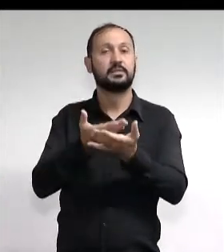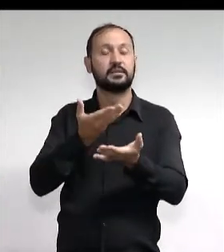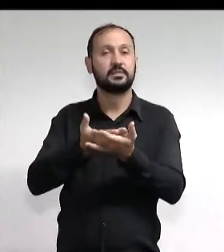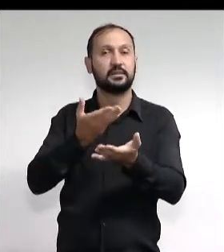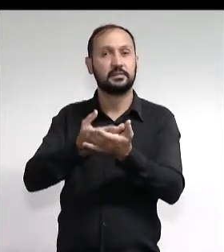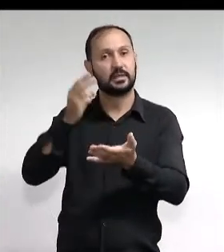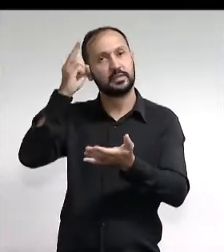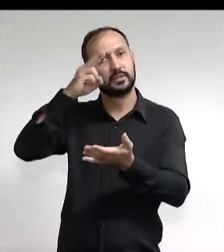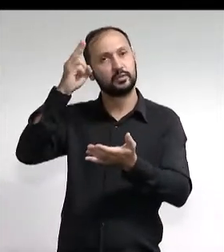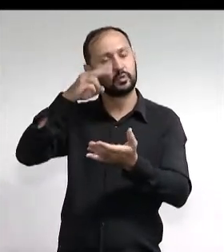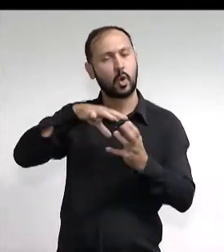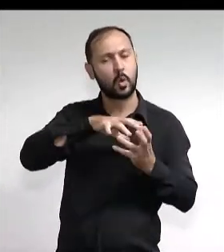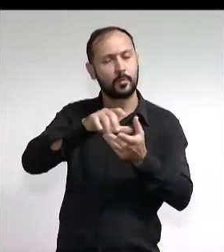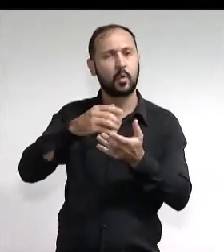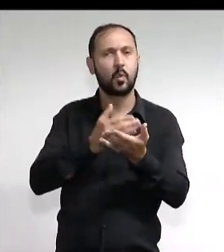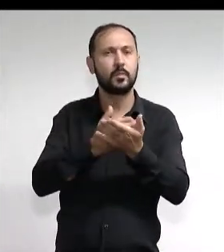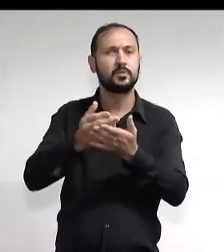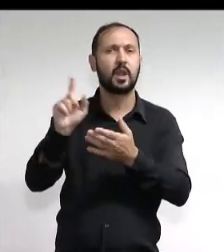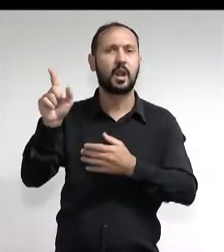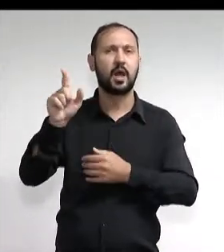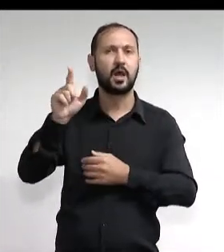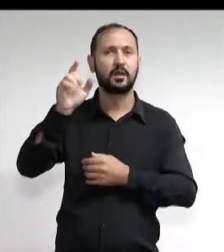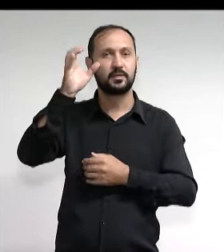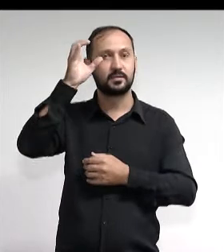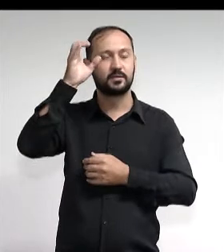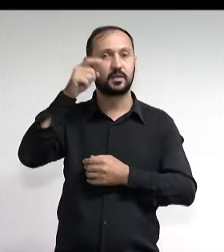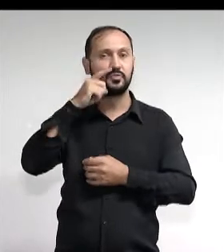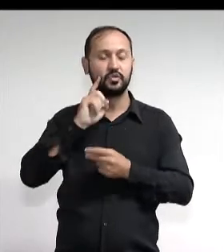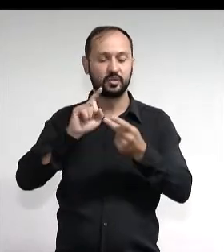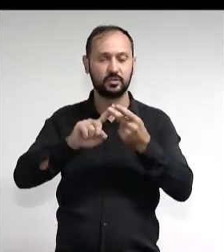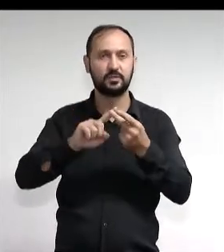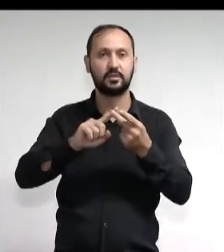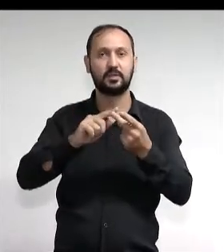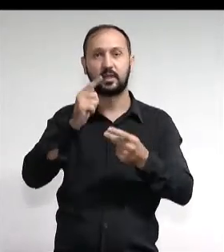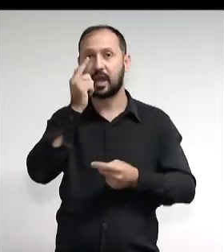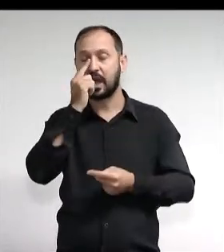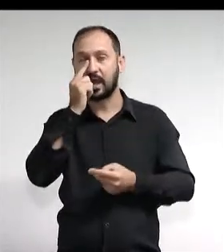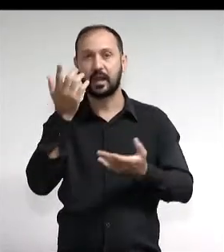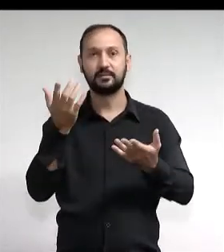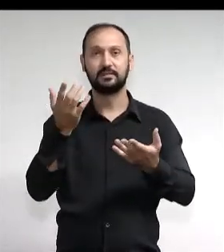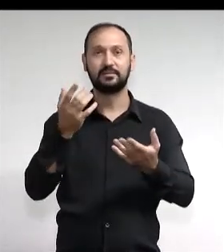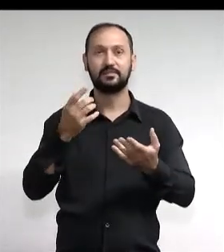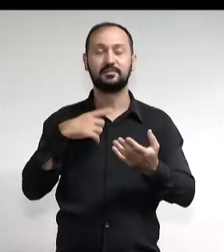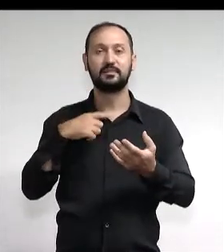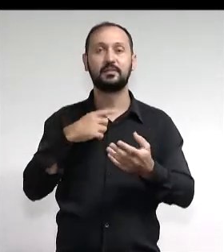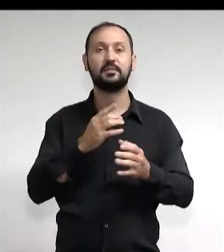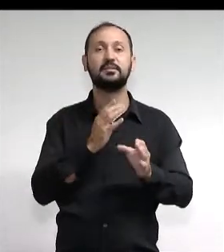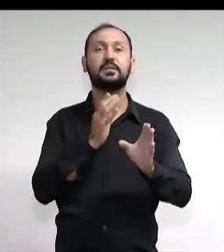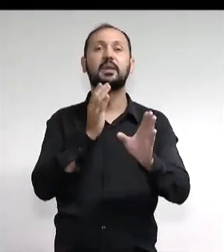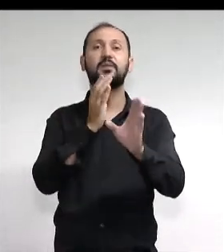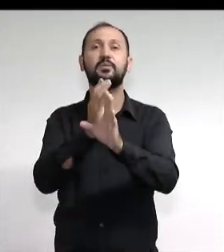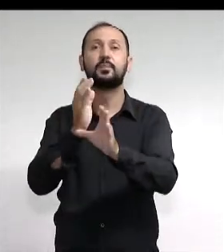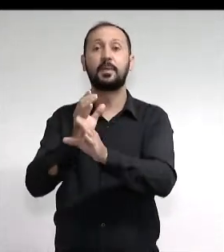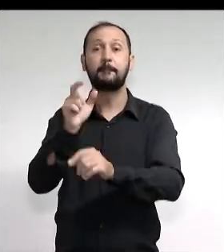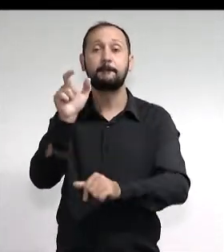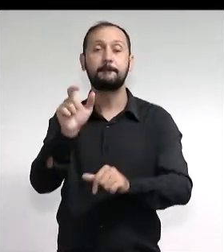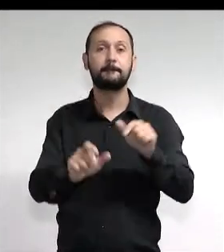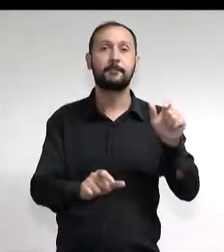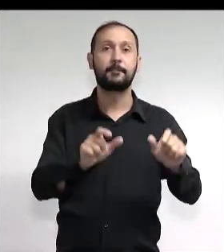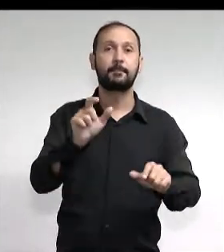na história da humanidade essa identificação desde a época da China, da Grécia. Eles buscam